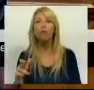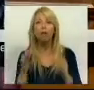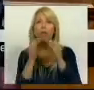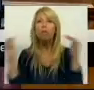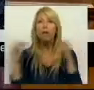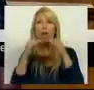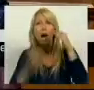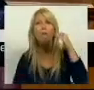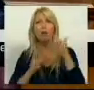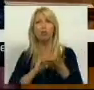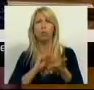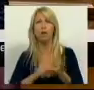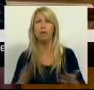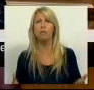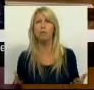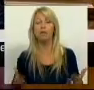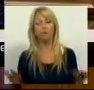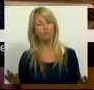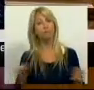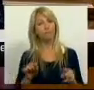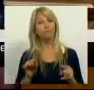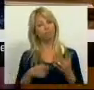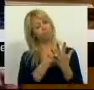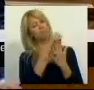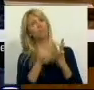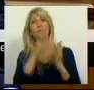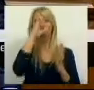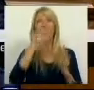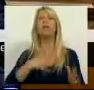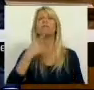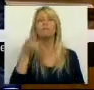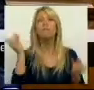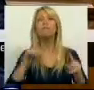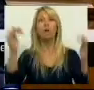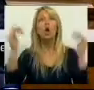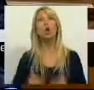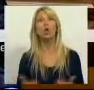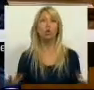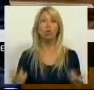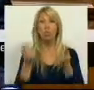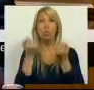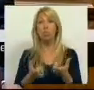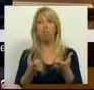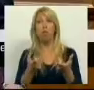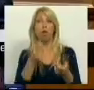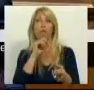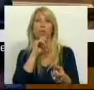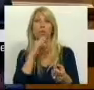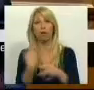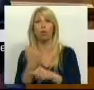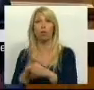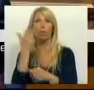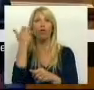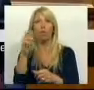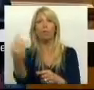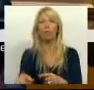da pobreza. E perante isto, o Governo ainda quer impor novas reduções no pobre poder de compra dos reformados. Não pode ser. É